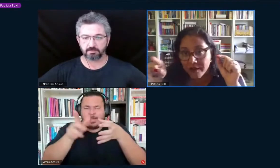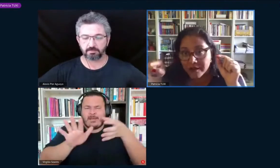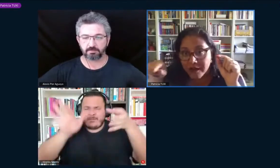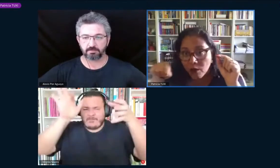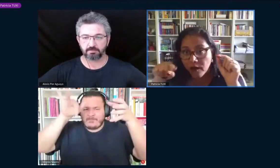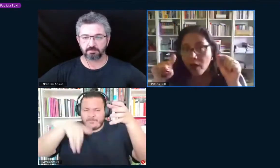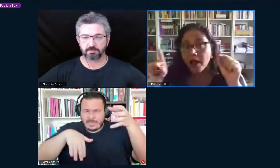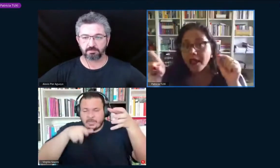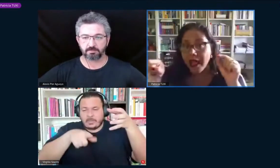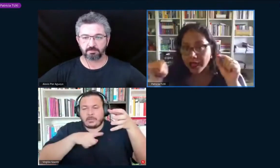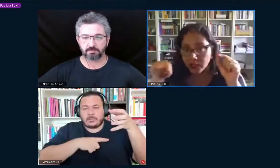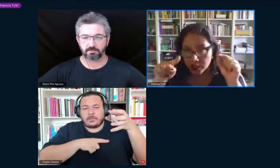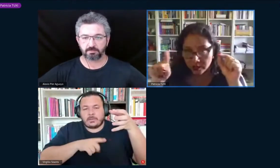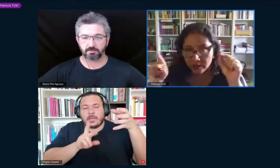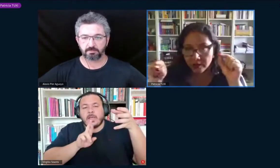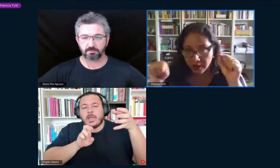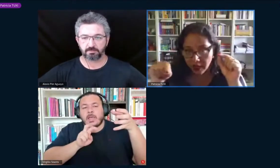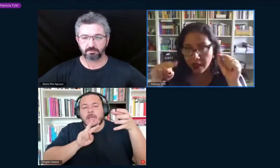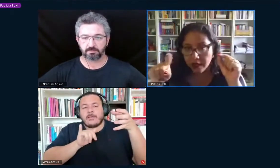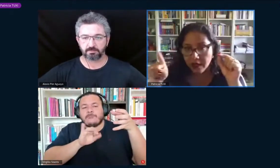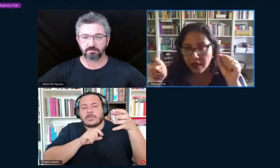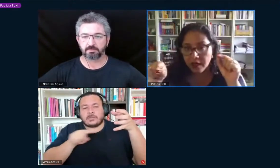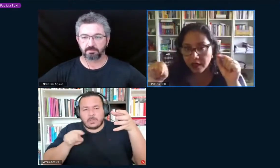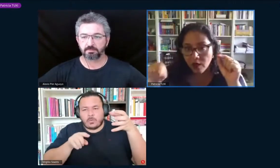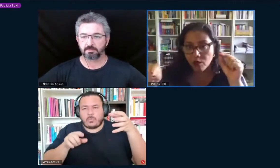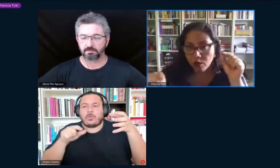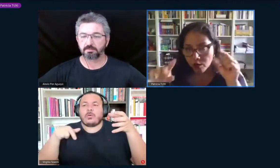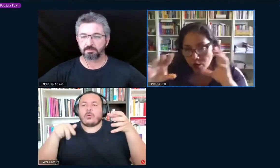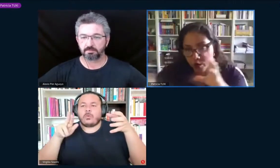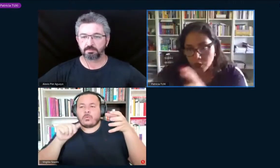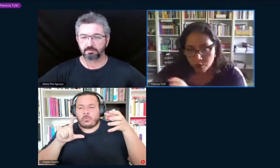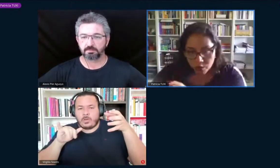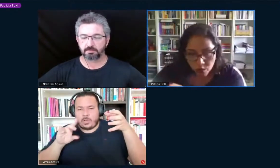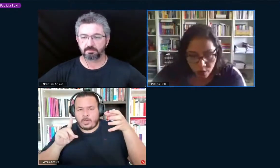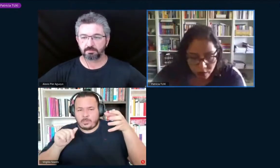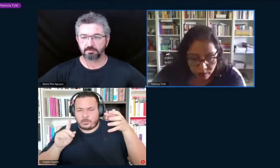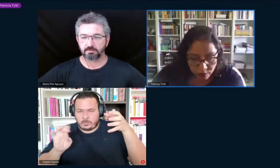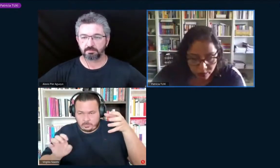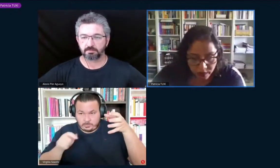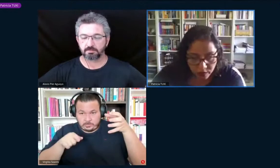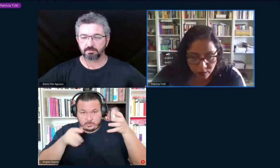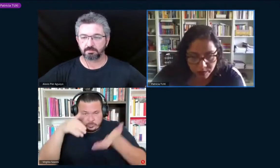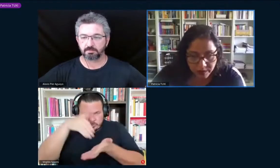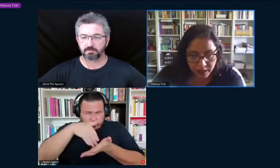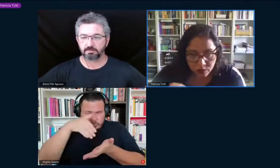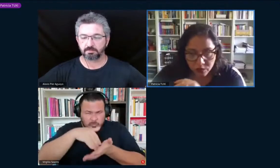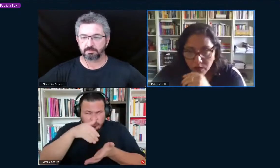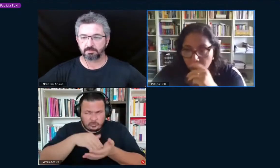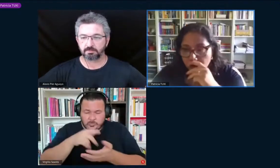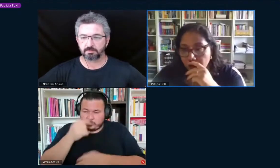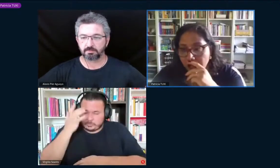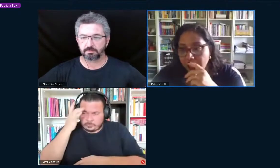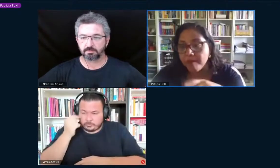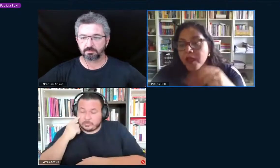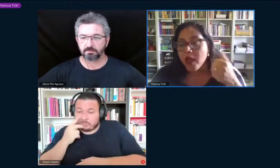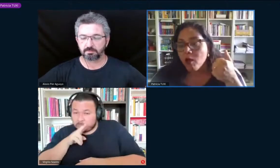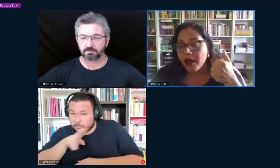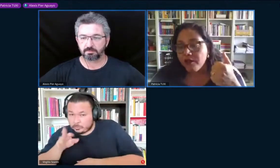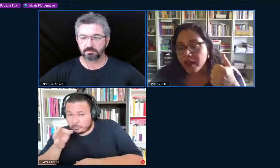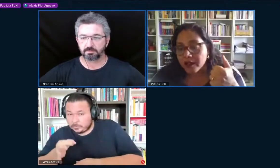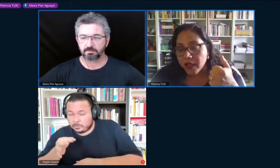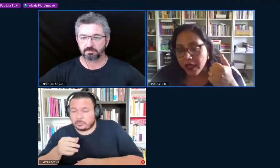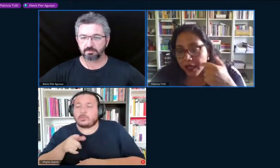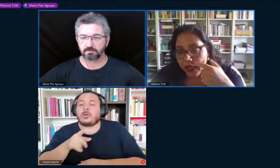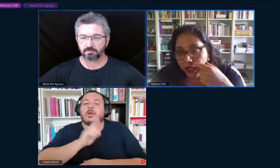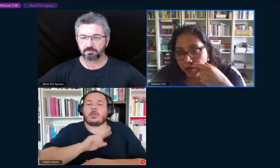uma revisão da qualidade. Né? Então, no último núcleo, eu estou falando o nome certo, deixa eu só confirmar.